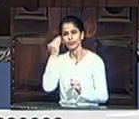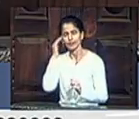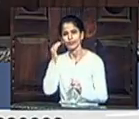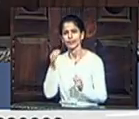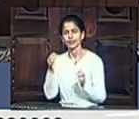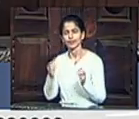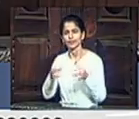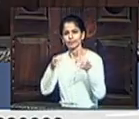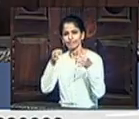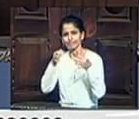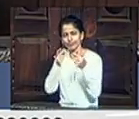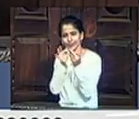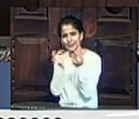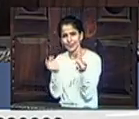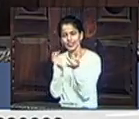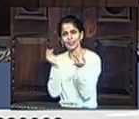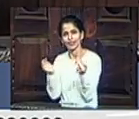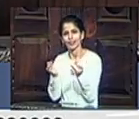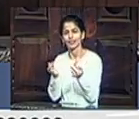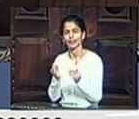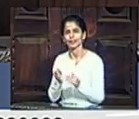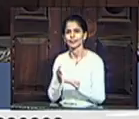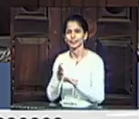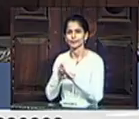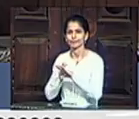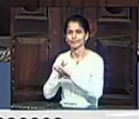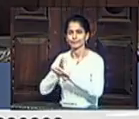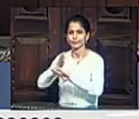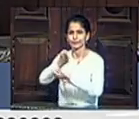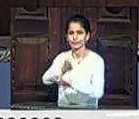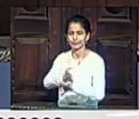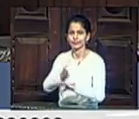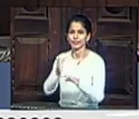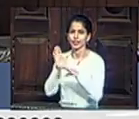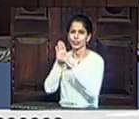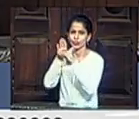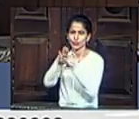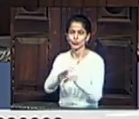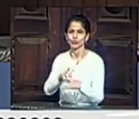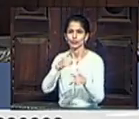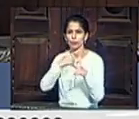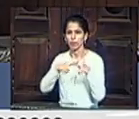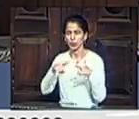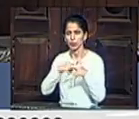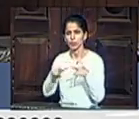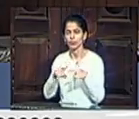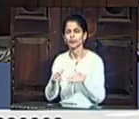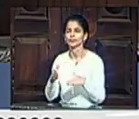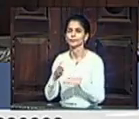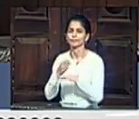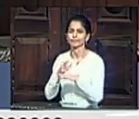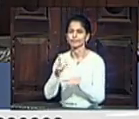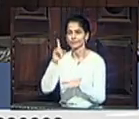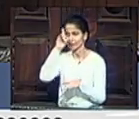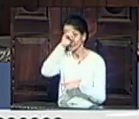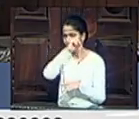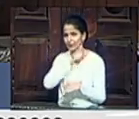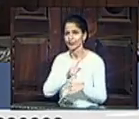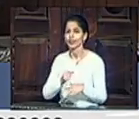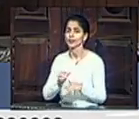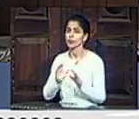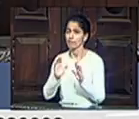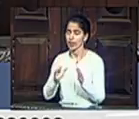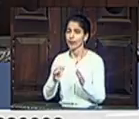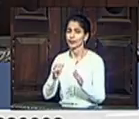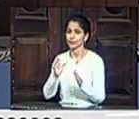mínimo que faça atravessar esse momento turbulento, cujo pior momento ainda